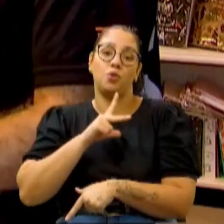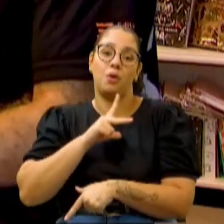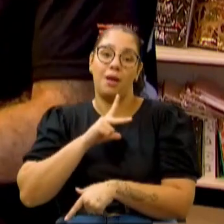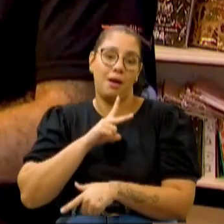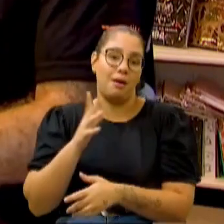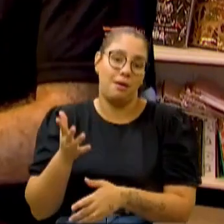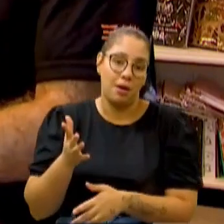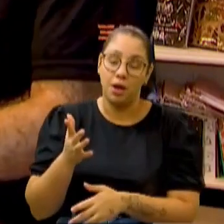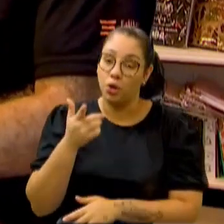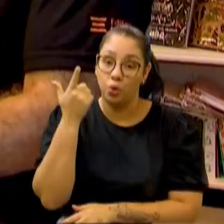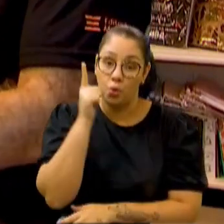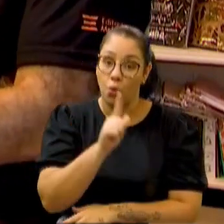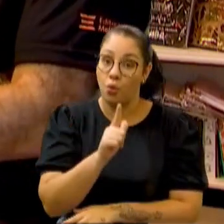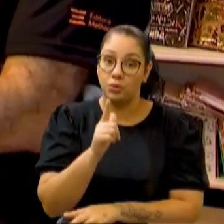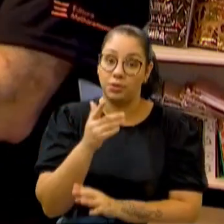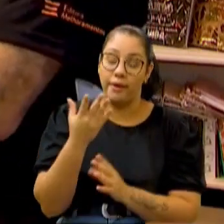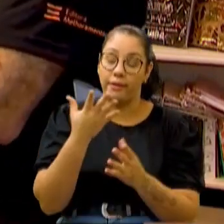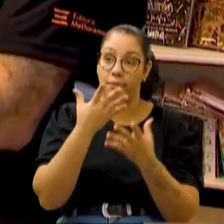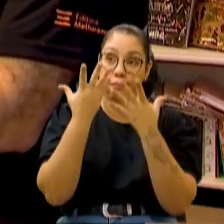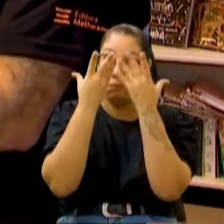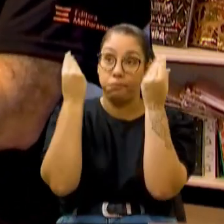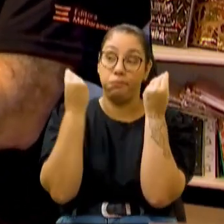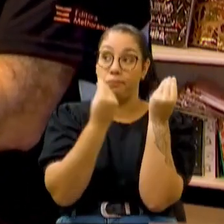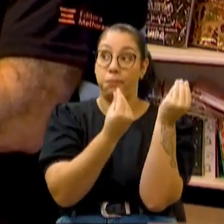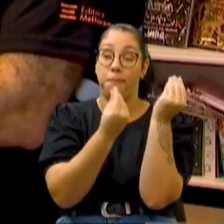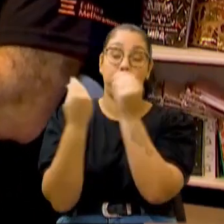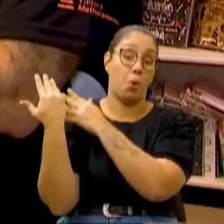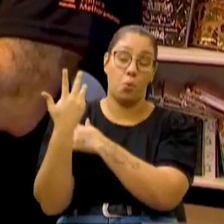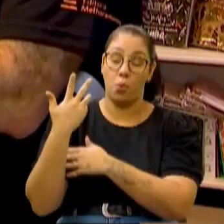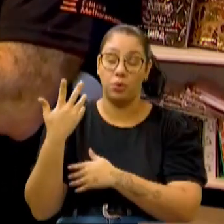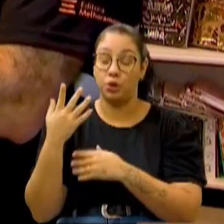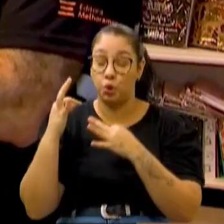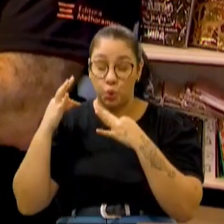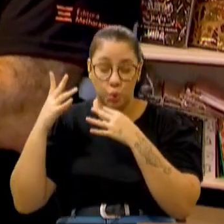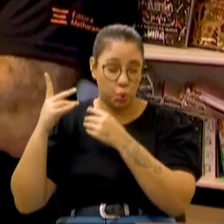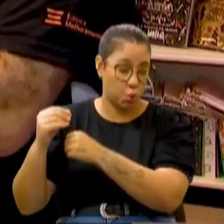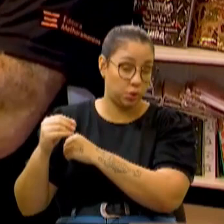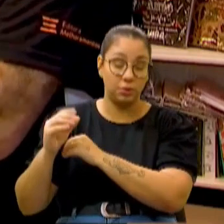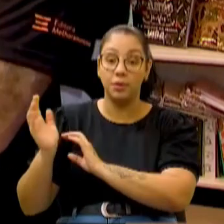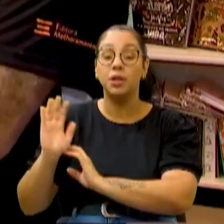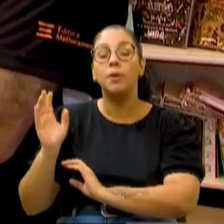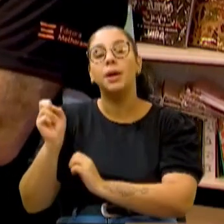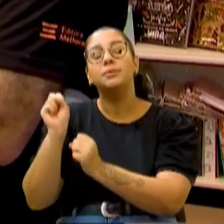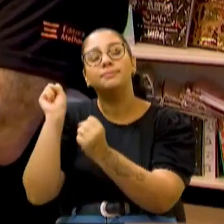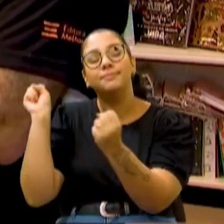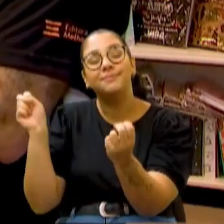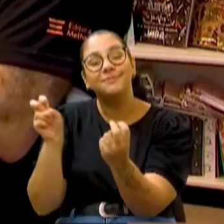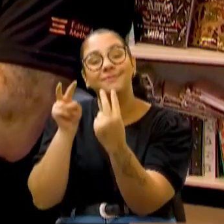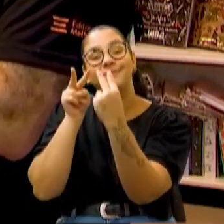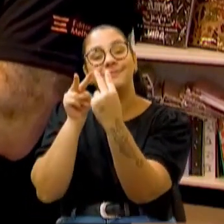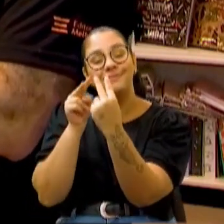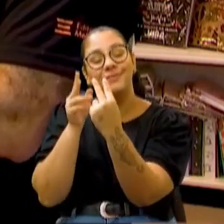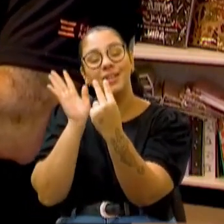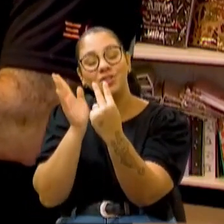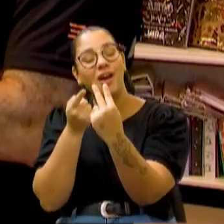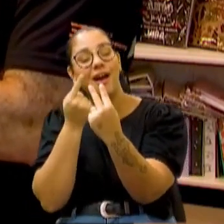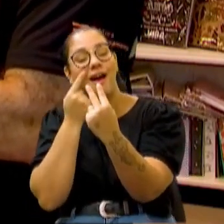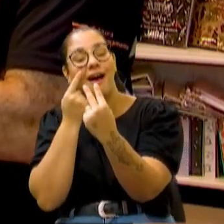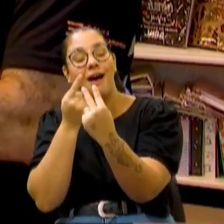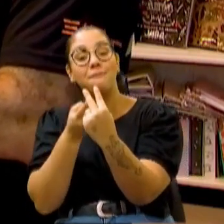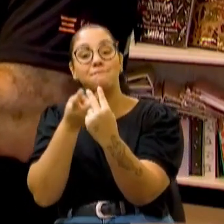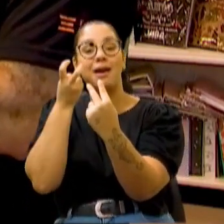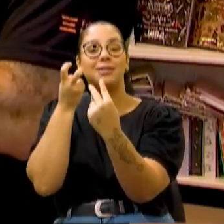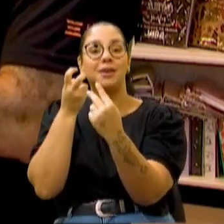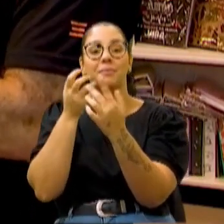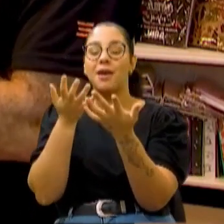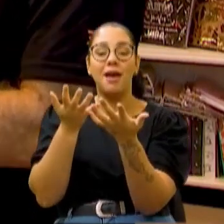problemas pessoais, né, que existam durante o período de trabalho. Mas a gente consegue olhar as pessoas nos olhos e